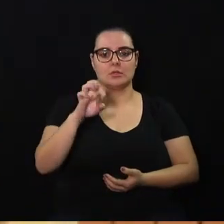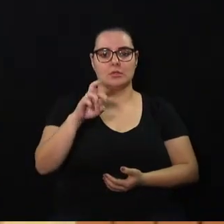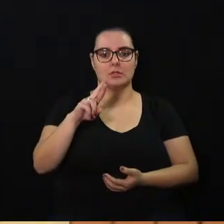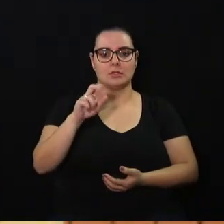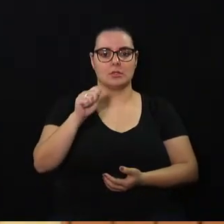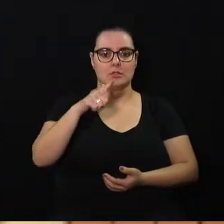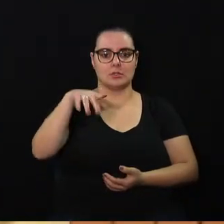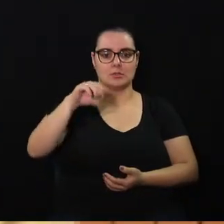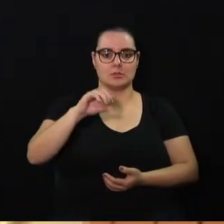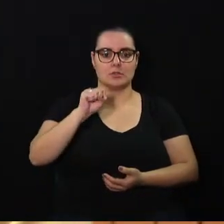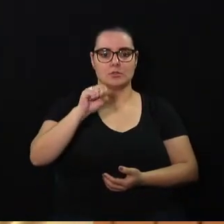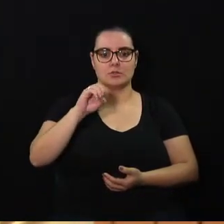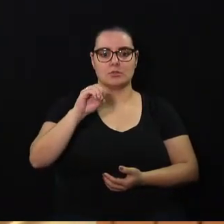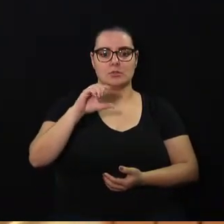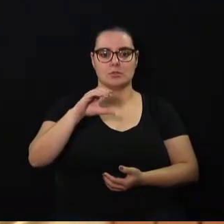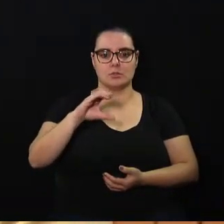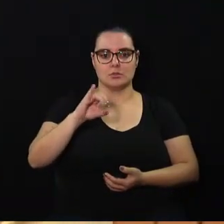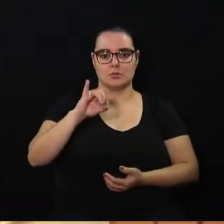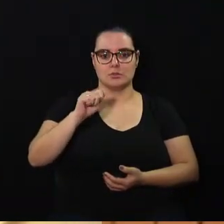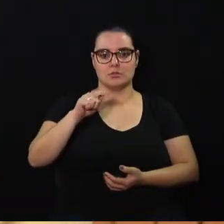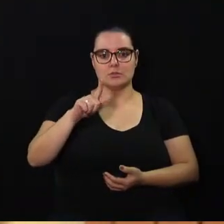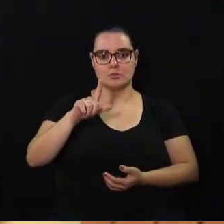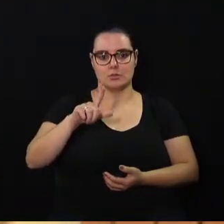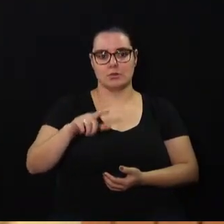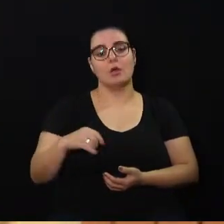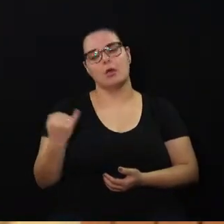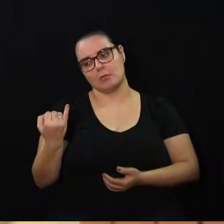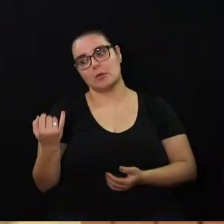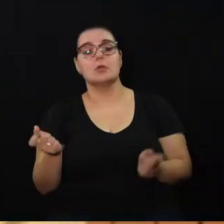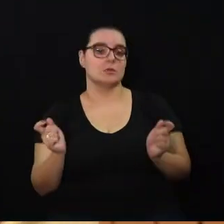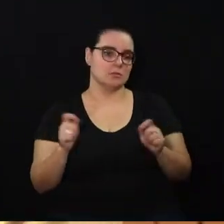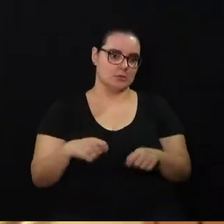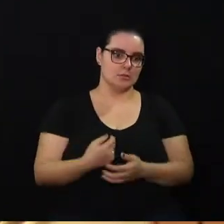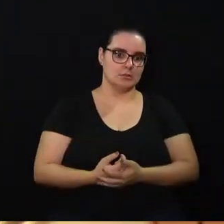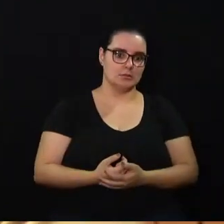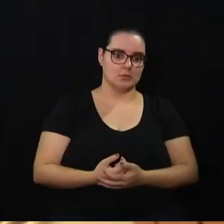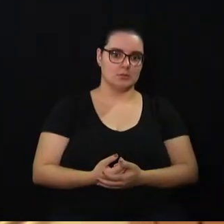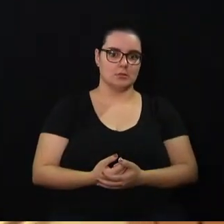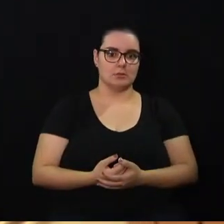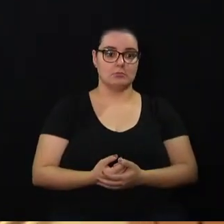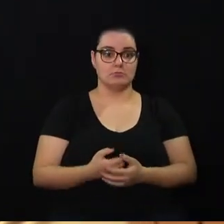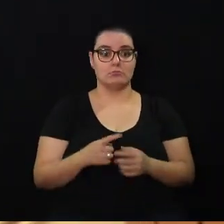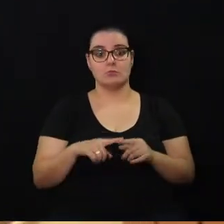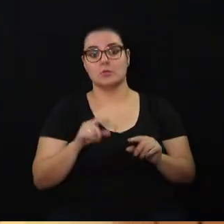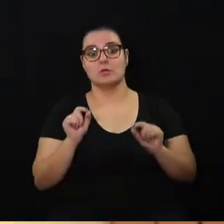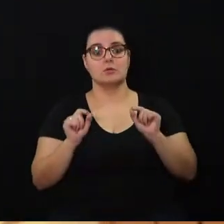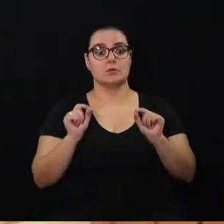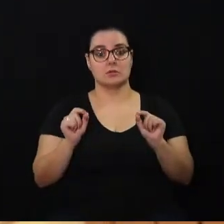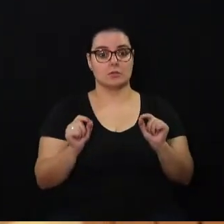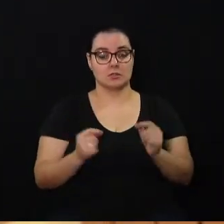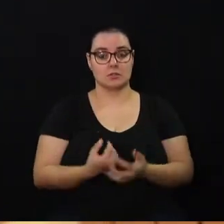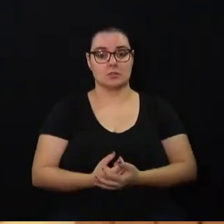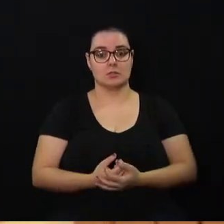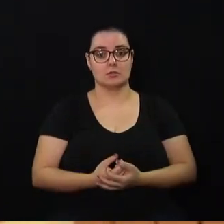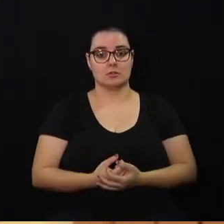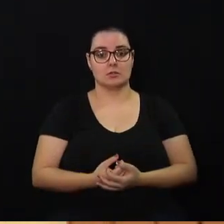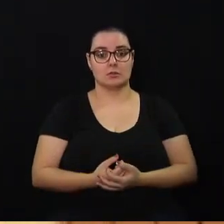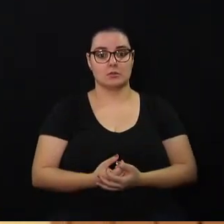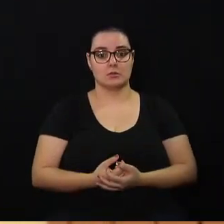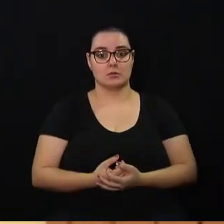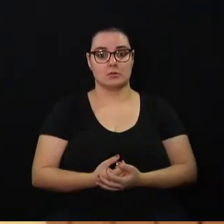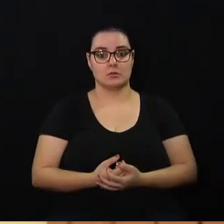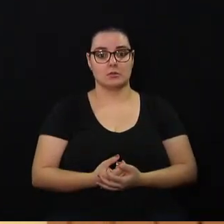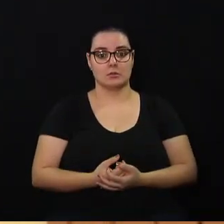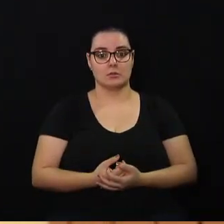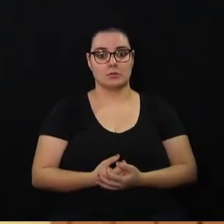nós sabemos que é importante é mas nem todo mundo vai ter esse